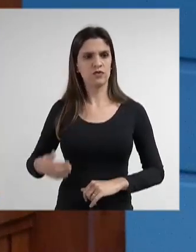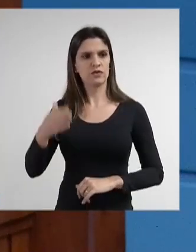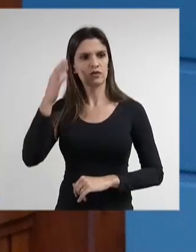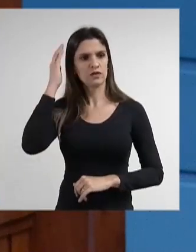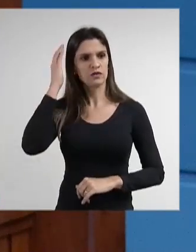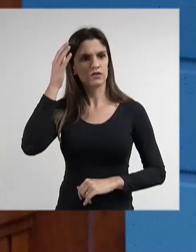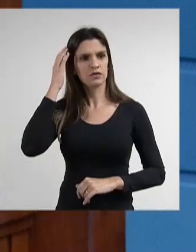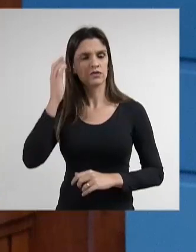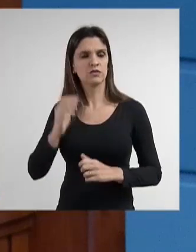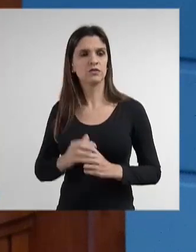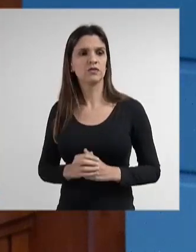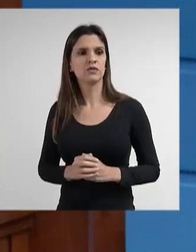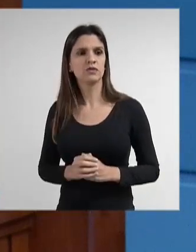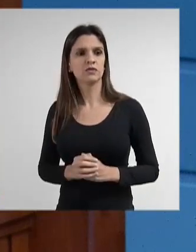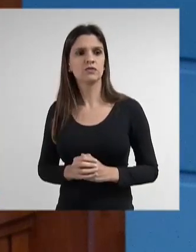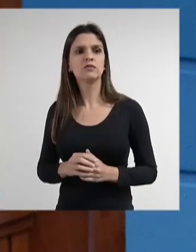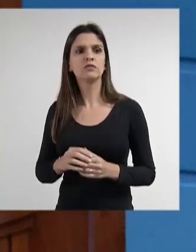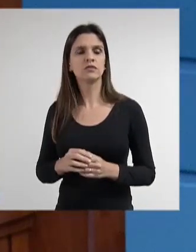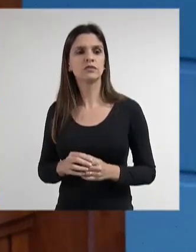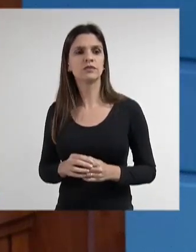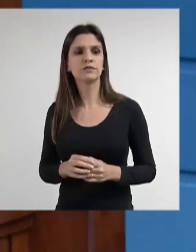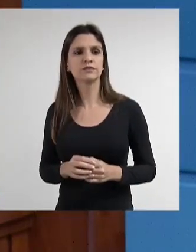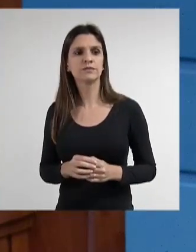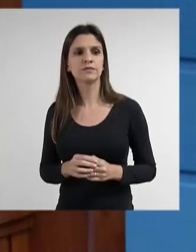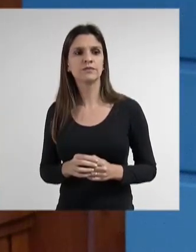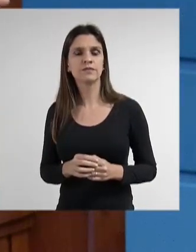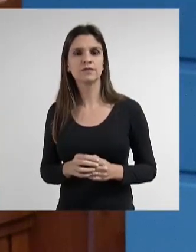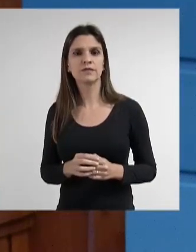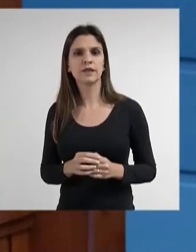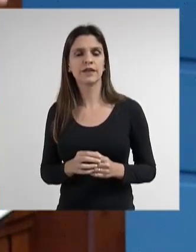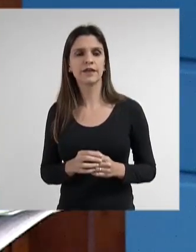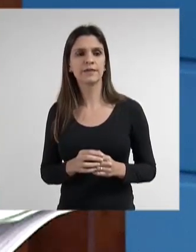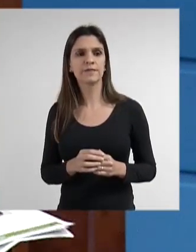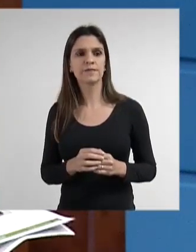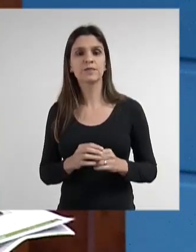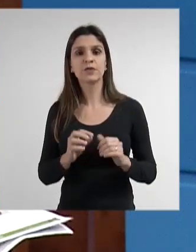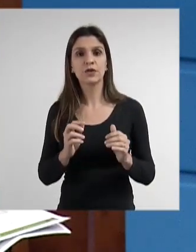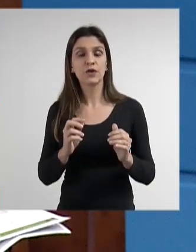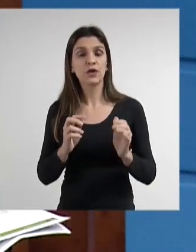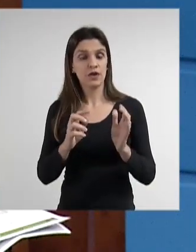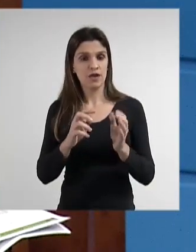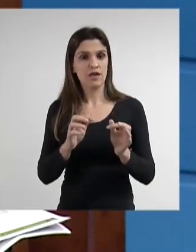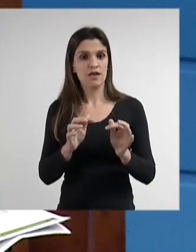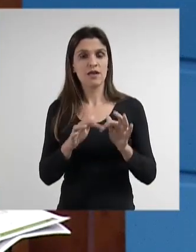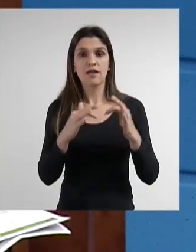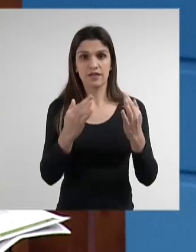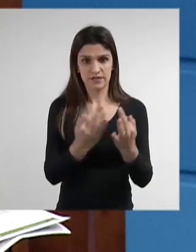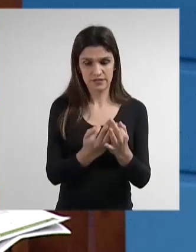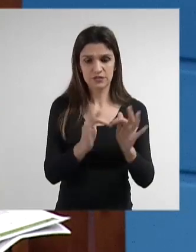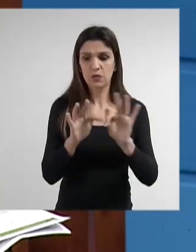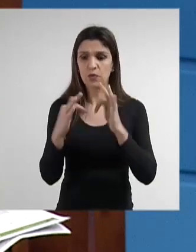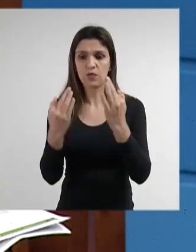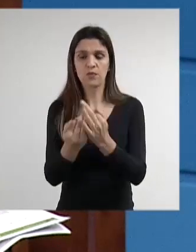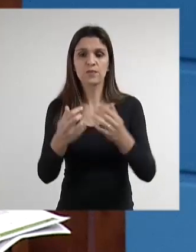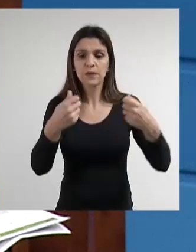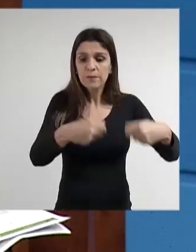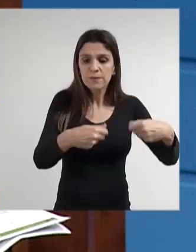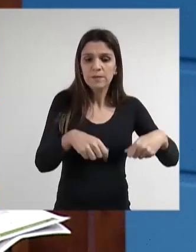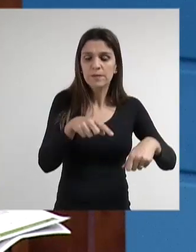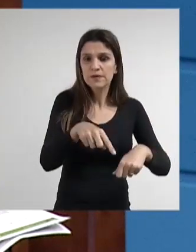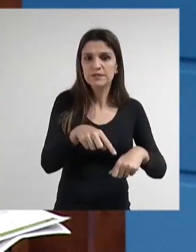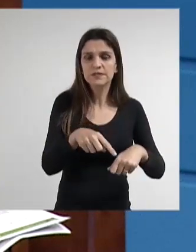bolsas, elas vão ser transferidas para outras famílias que necessitam, né? Que estão